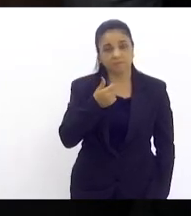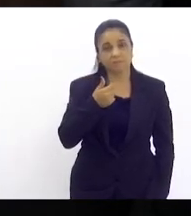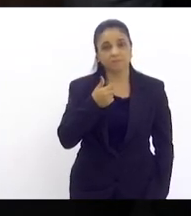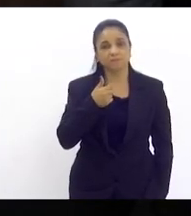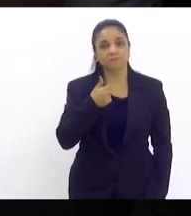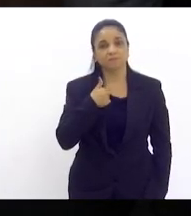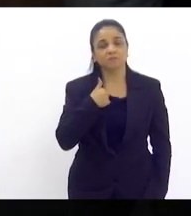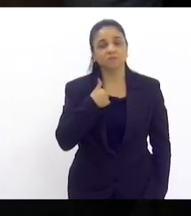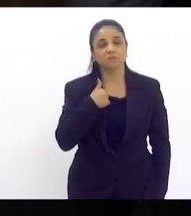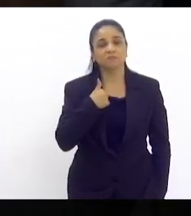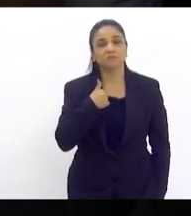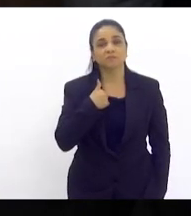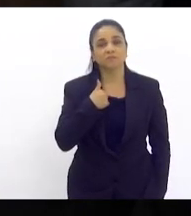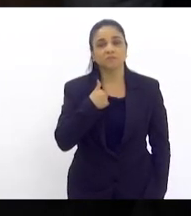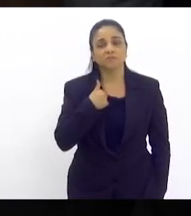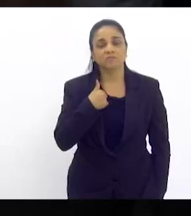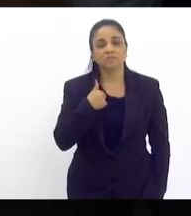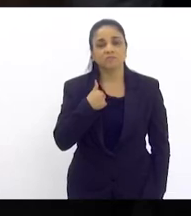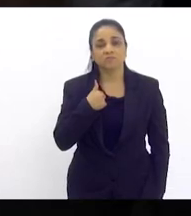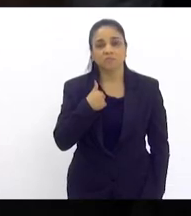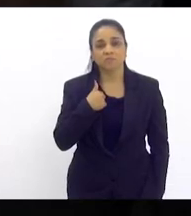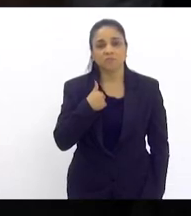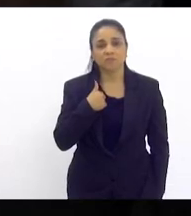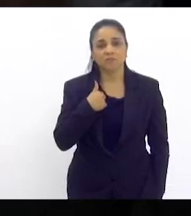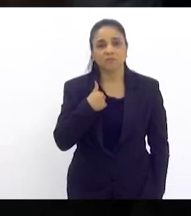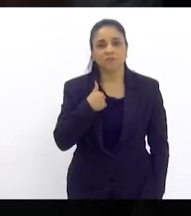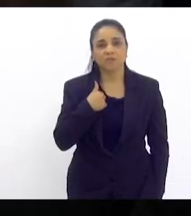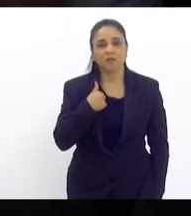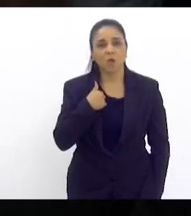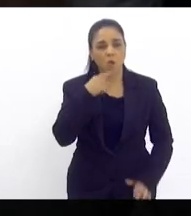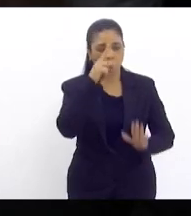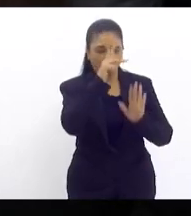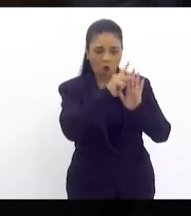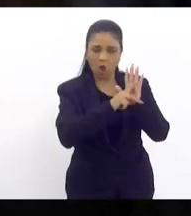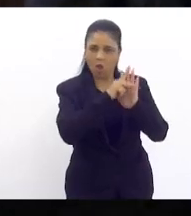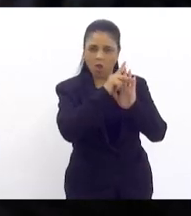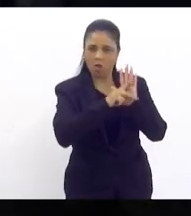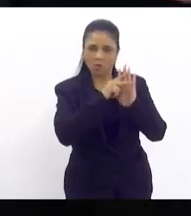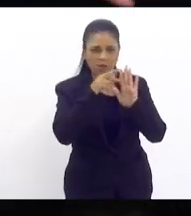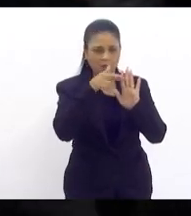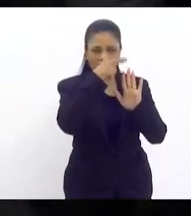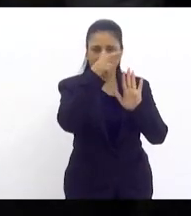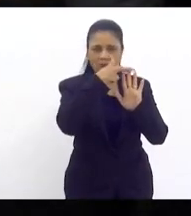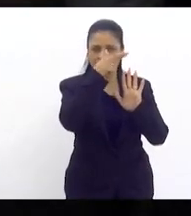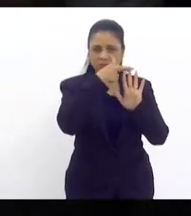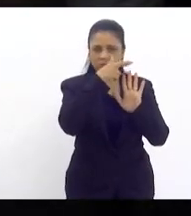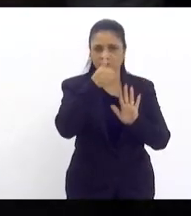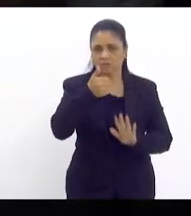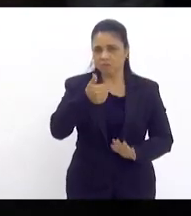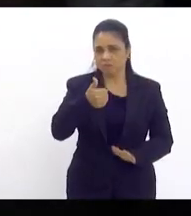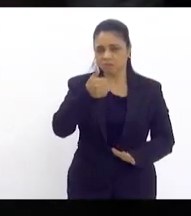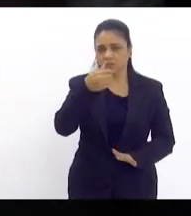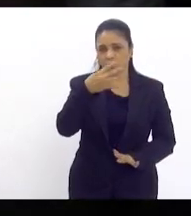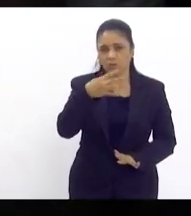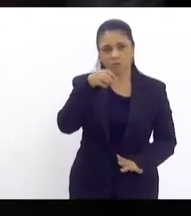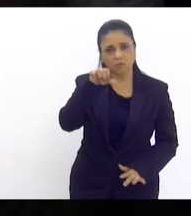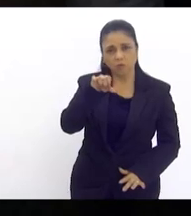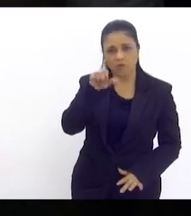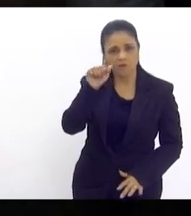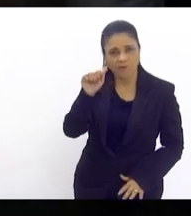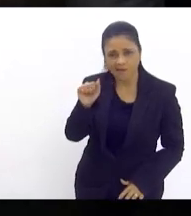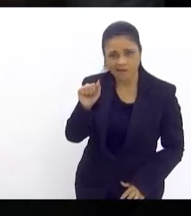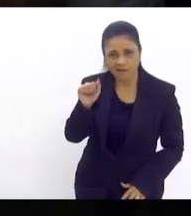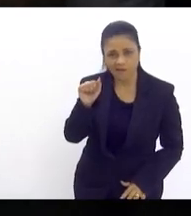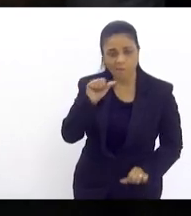não estamos fora Presidente com esse projeto de resolução 149 a nós não estamos